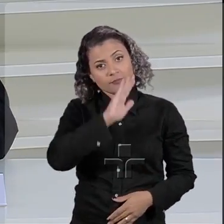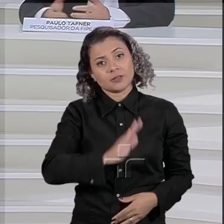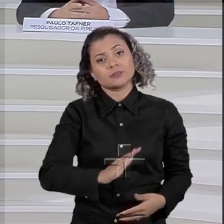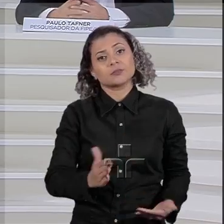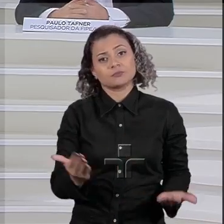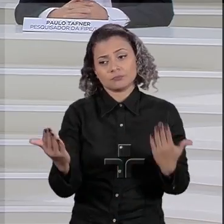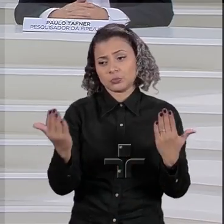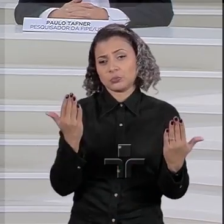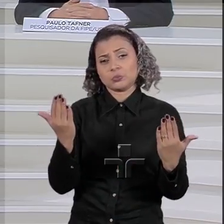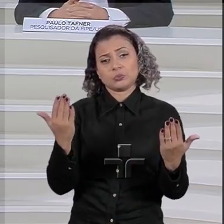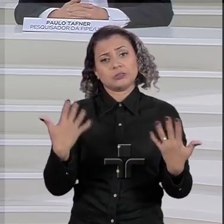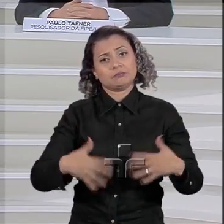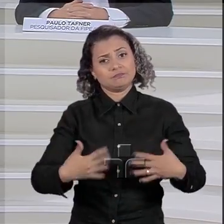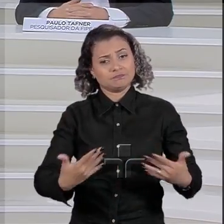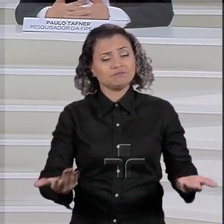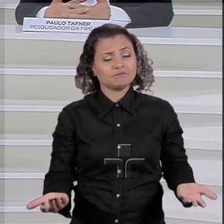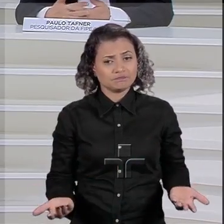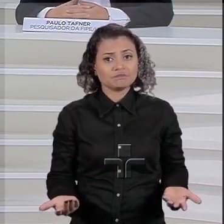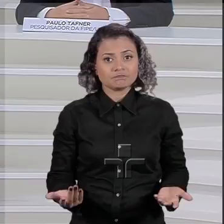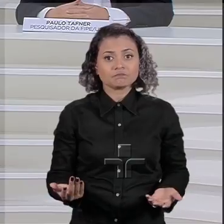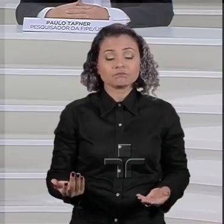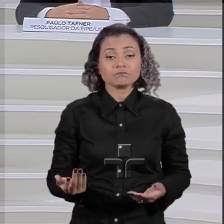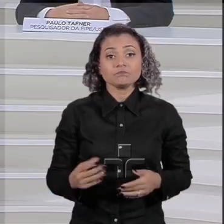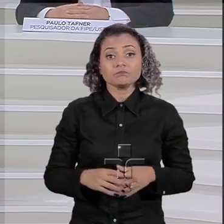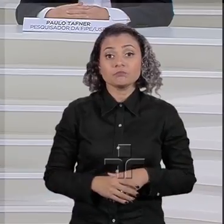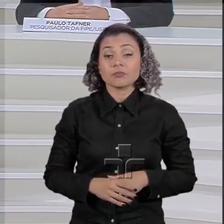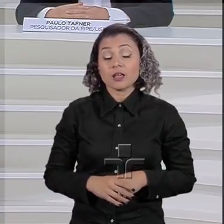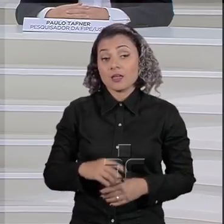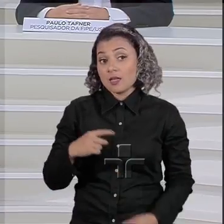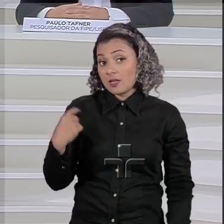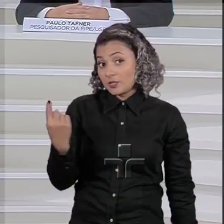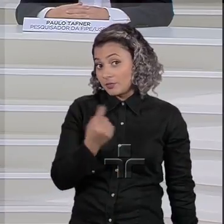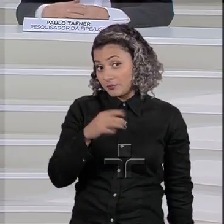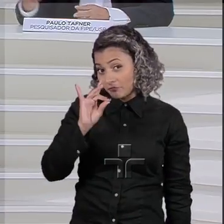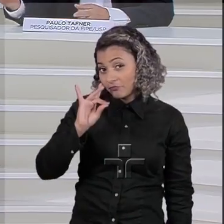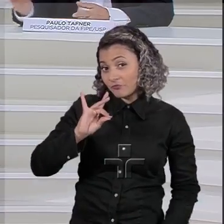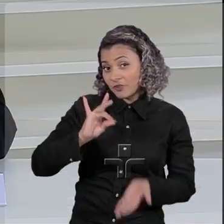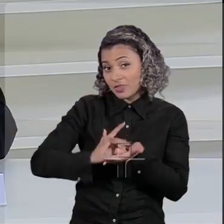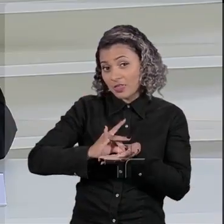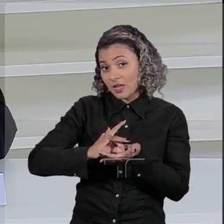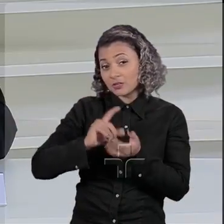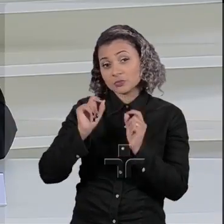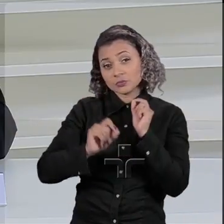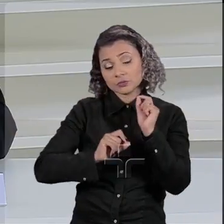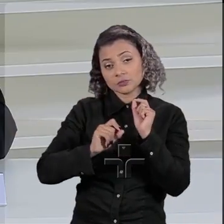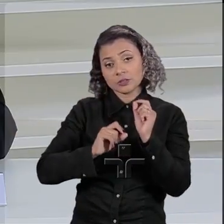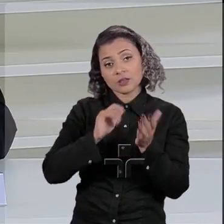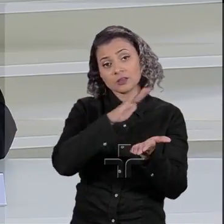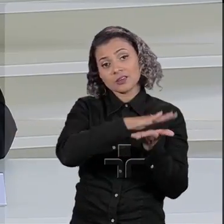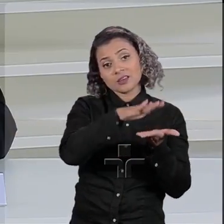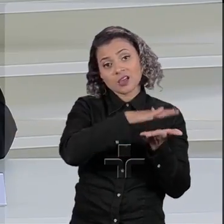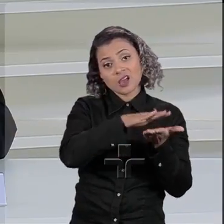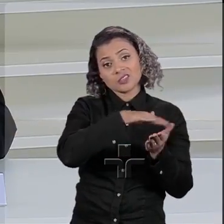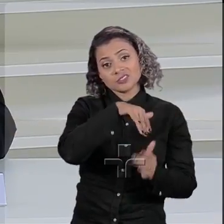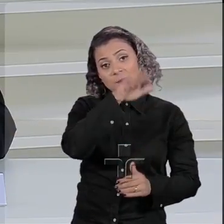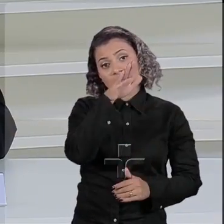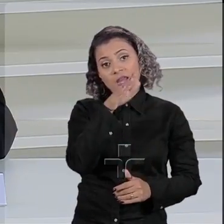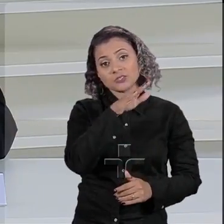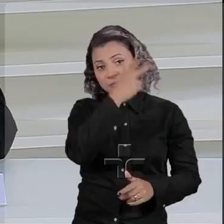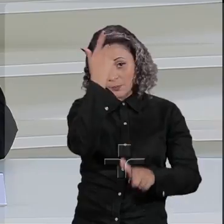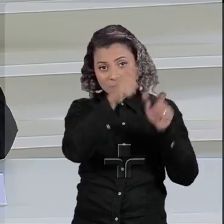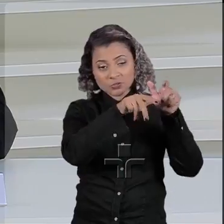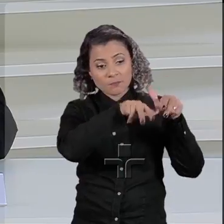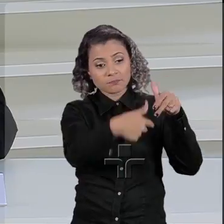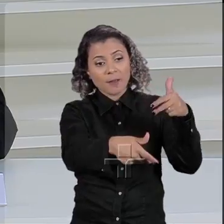tipo. A gente, na verdade, como você disse, estamos gastando mais com os mortos do que com